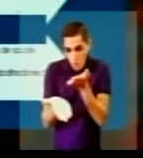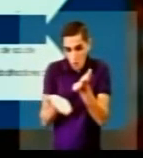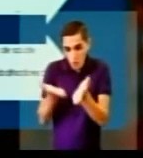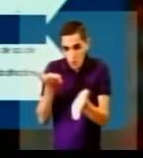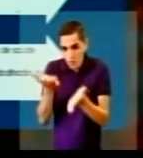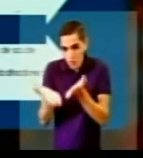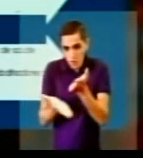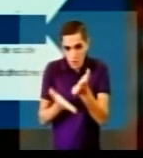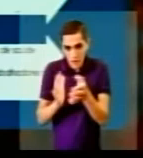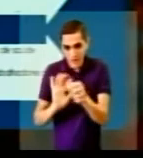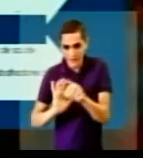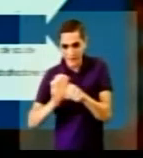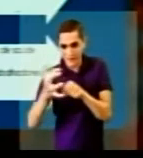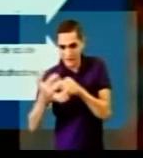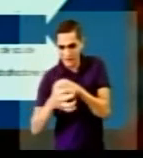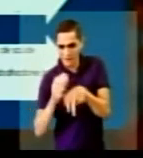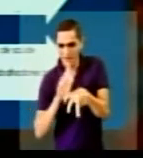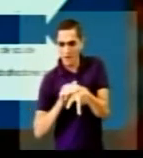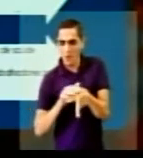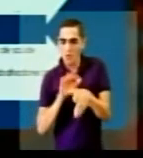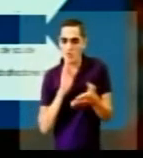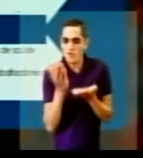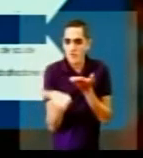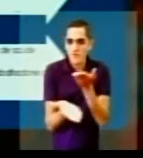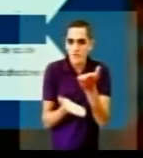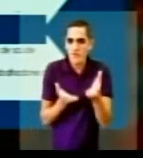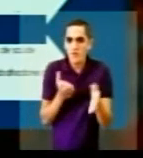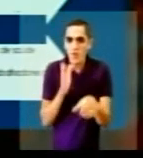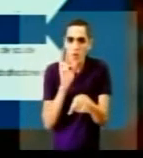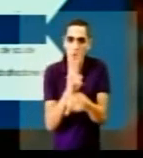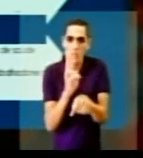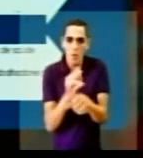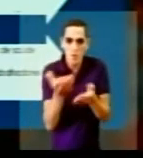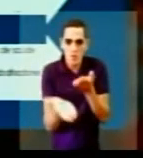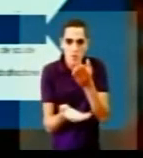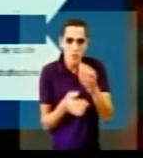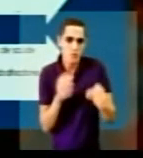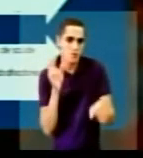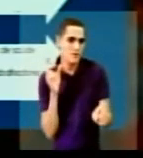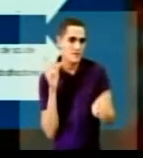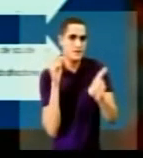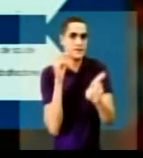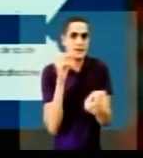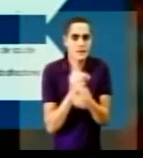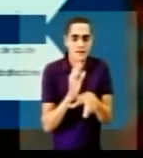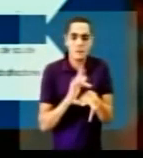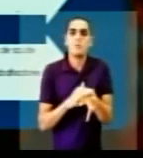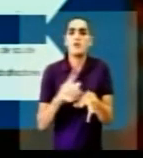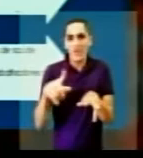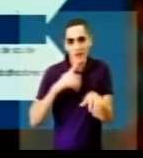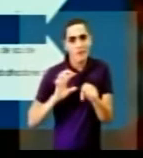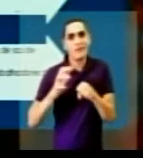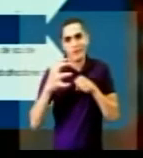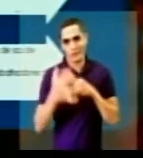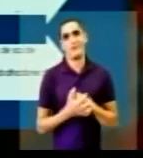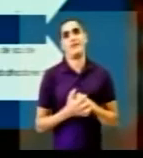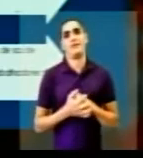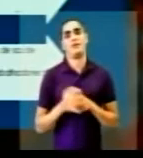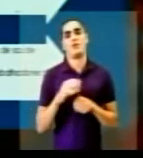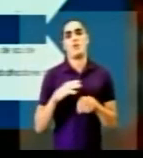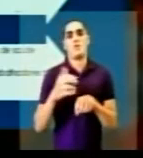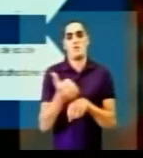ligadas aos pacientes, ao atendimento e ao tratamento dos pacientes com Covid.